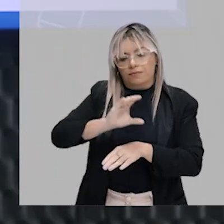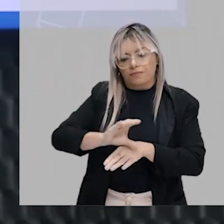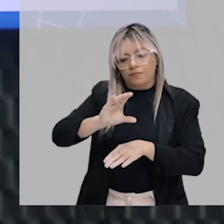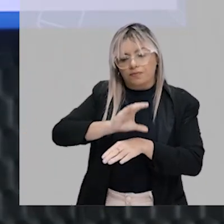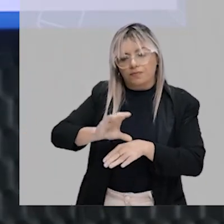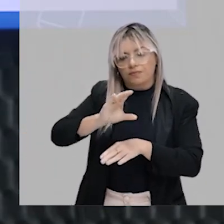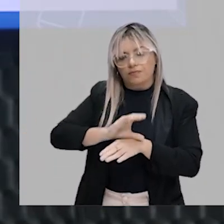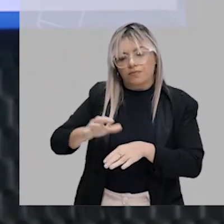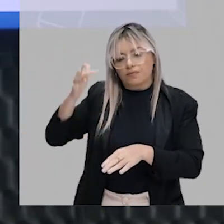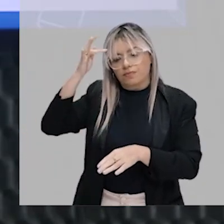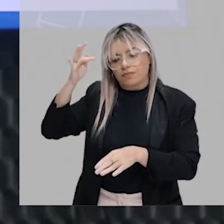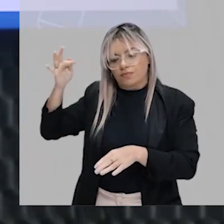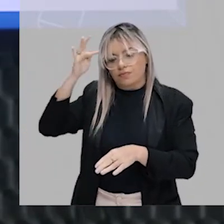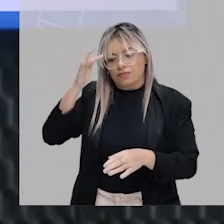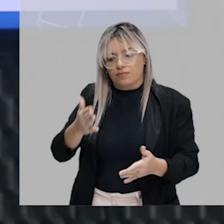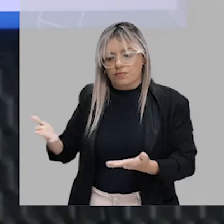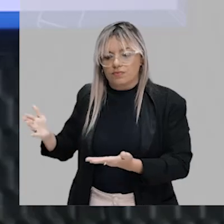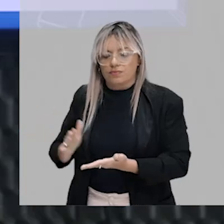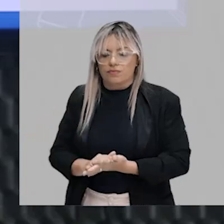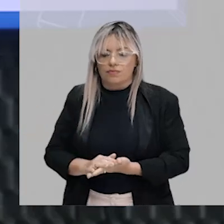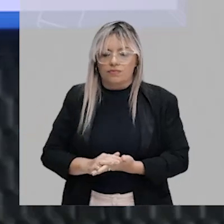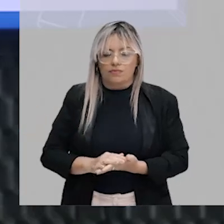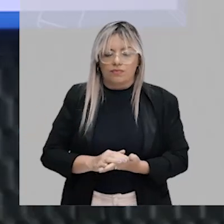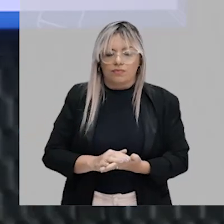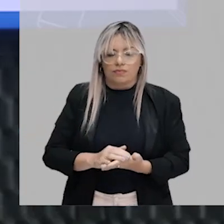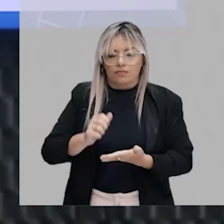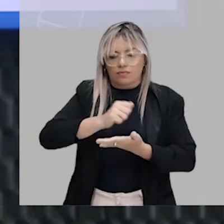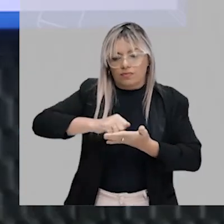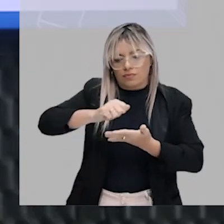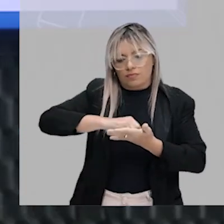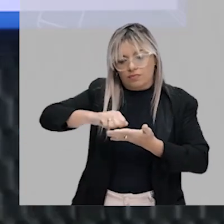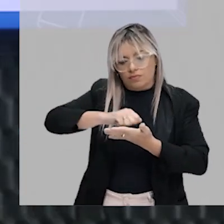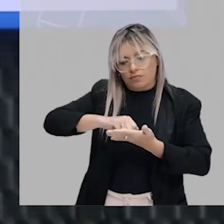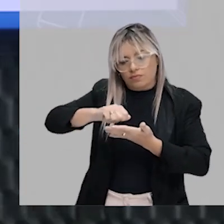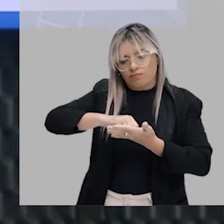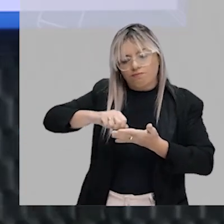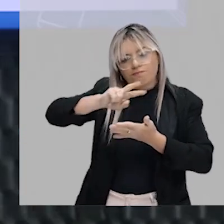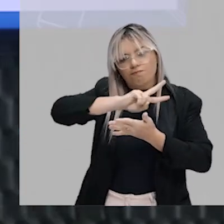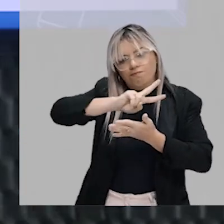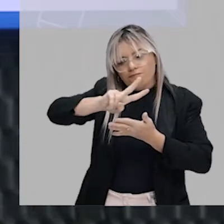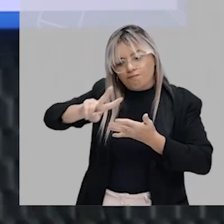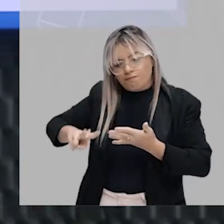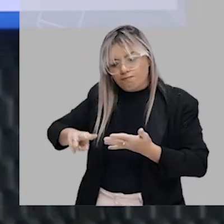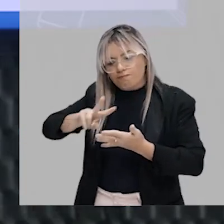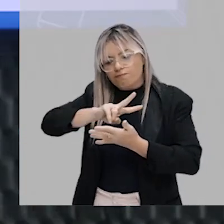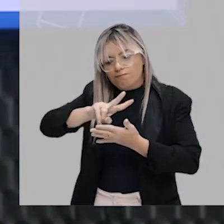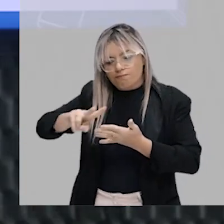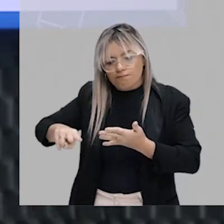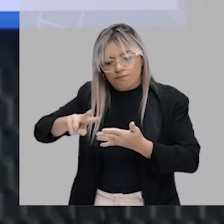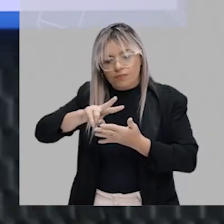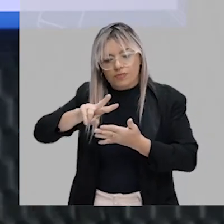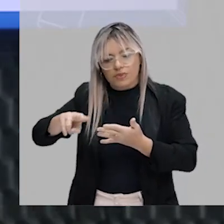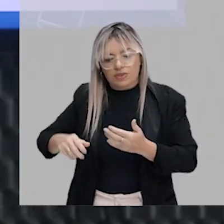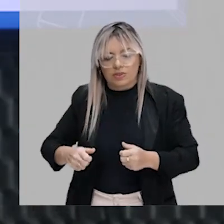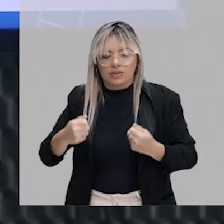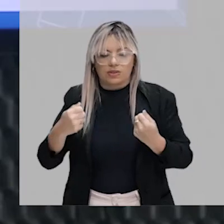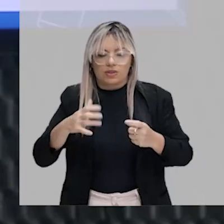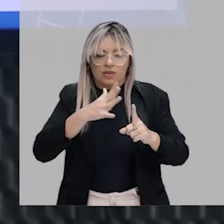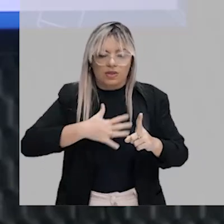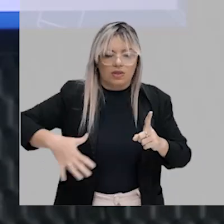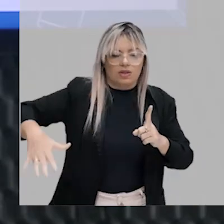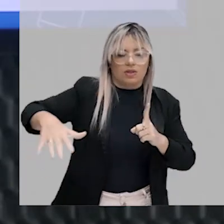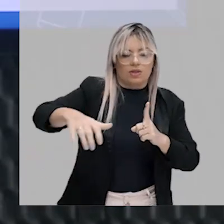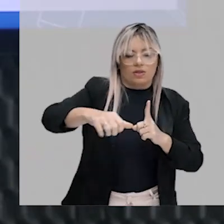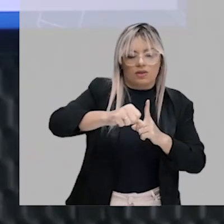obra Curso de Filosofia Positiva. O livro trata de diversos assuntos, como a necessidade de estabelecer a